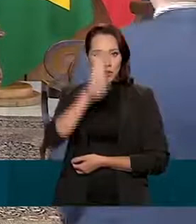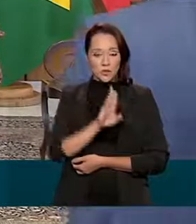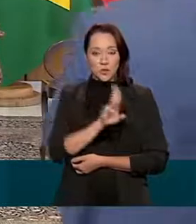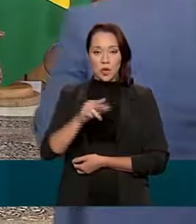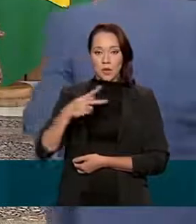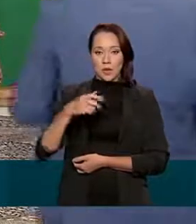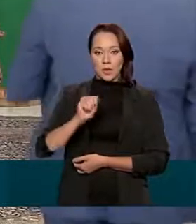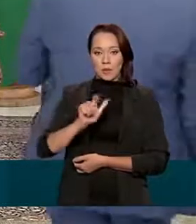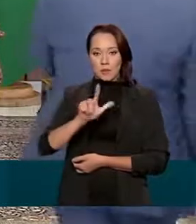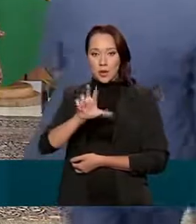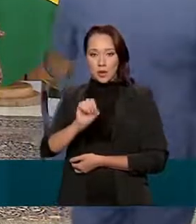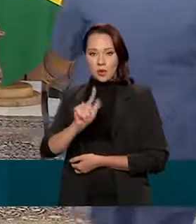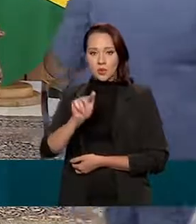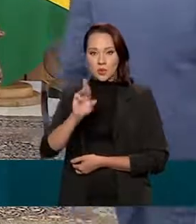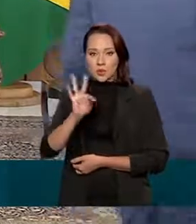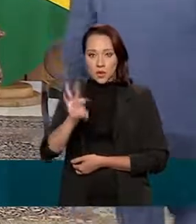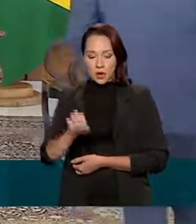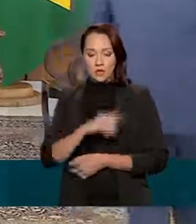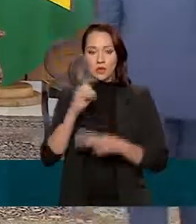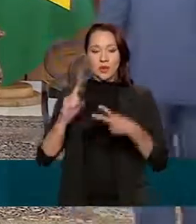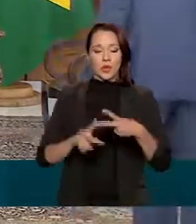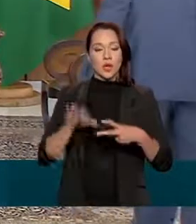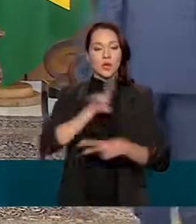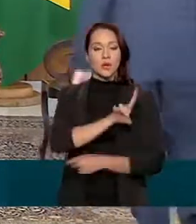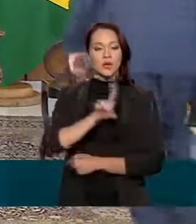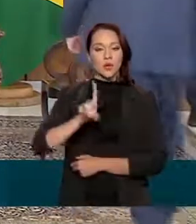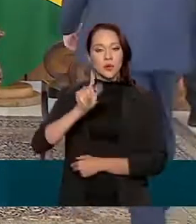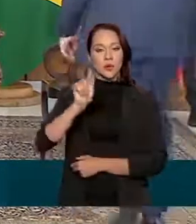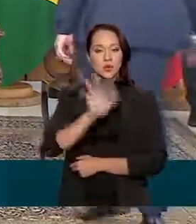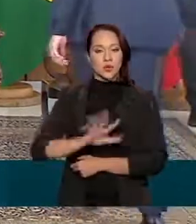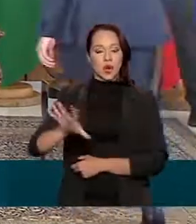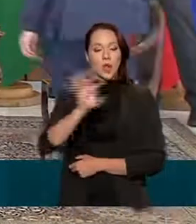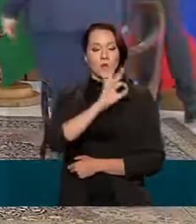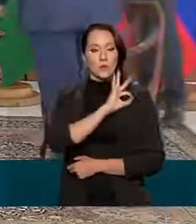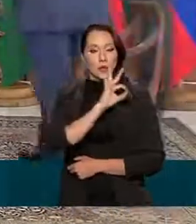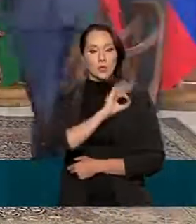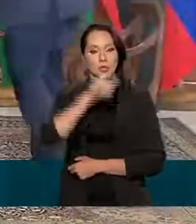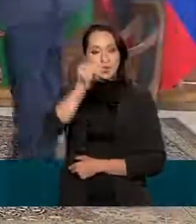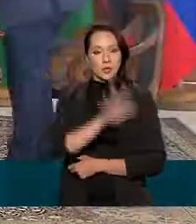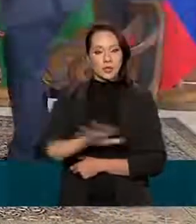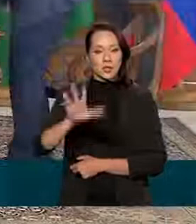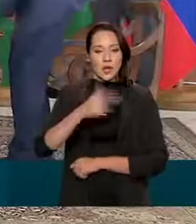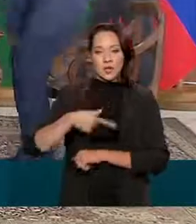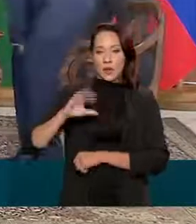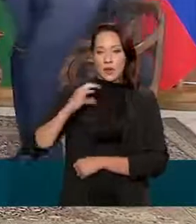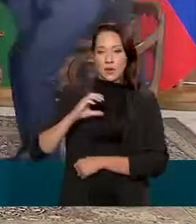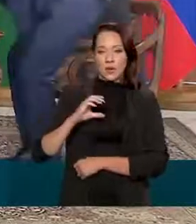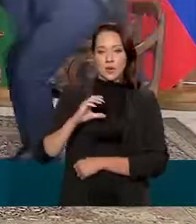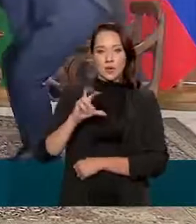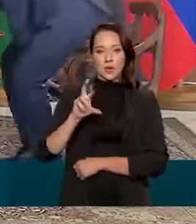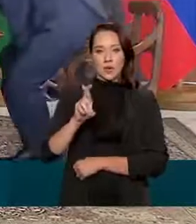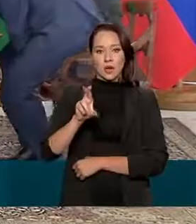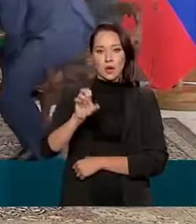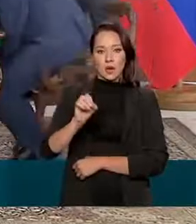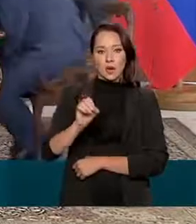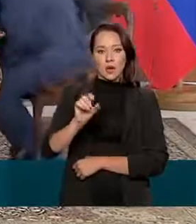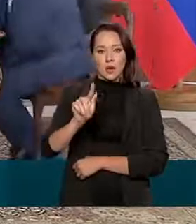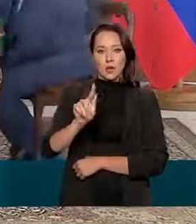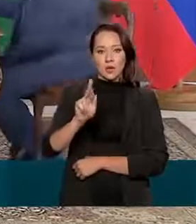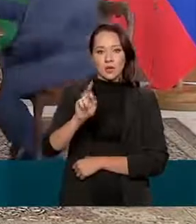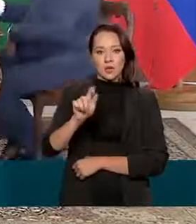Maury maio junho e o diretor geral da polícia Nacional da Colômbia Roger Luis